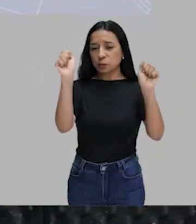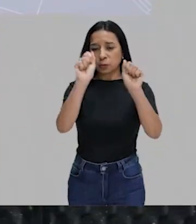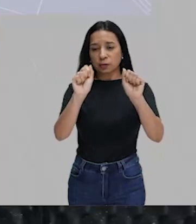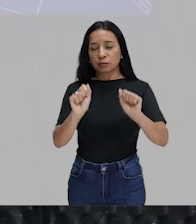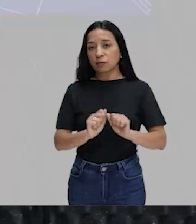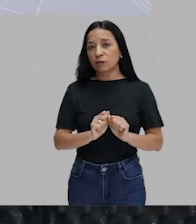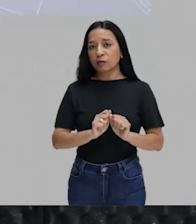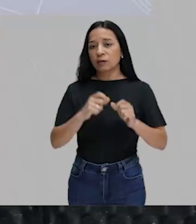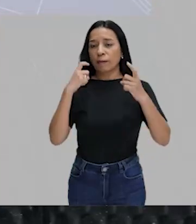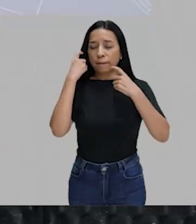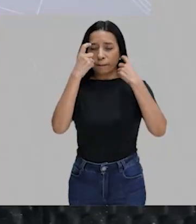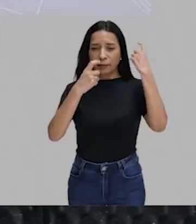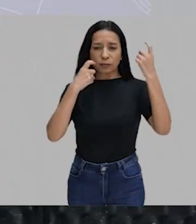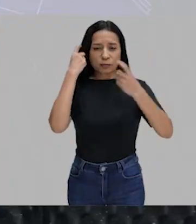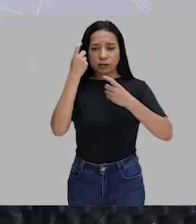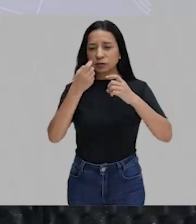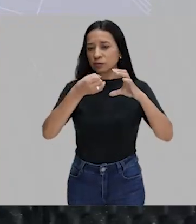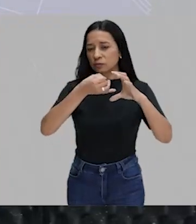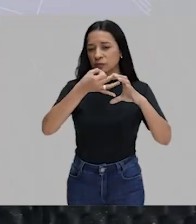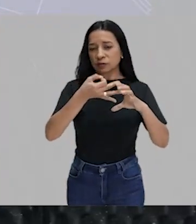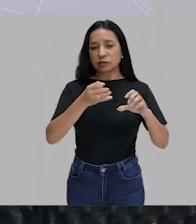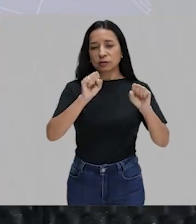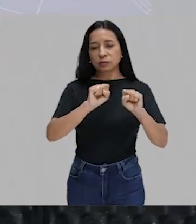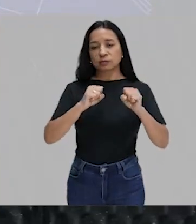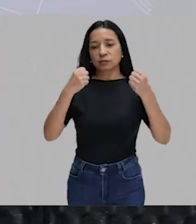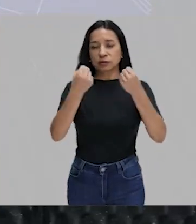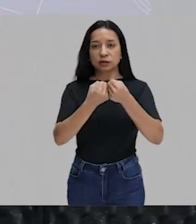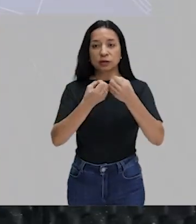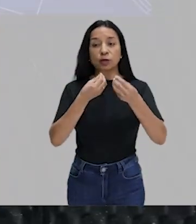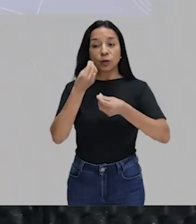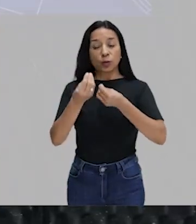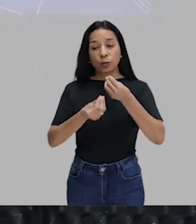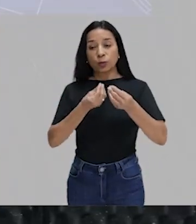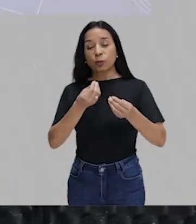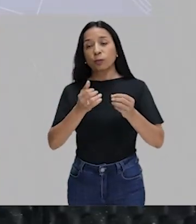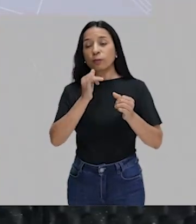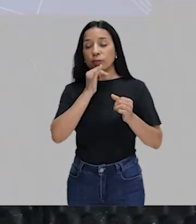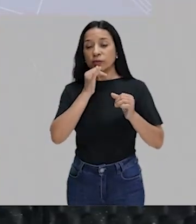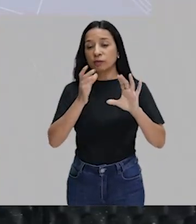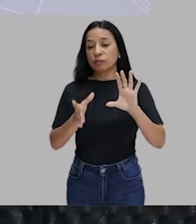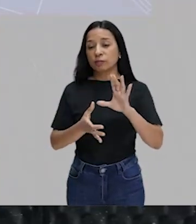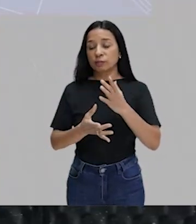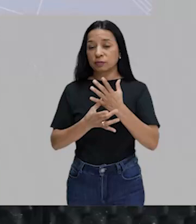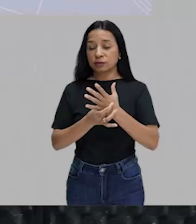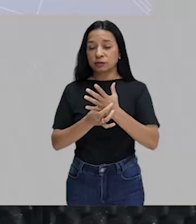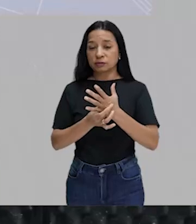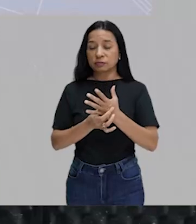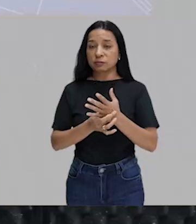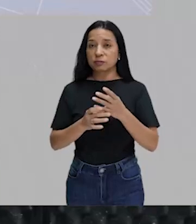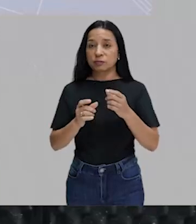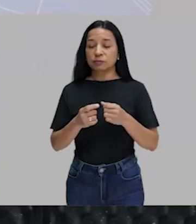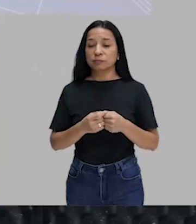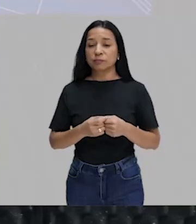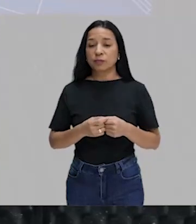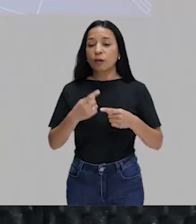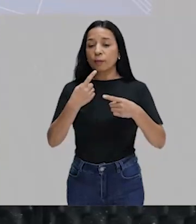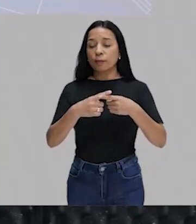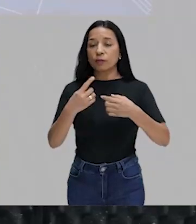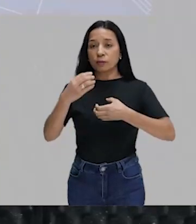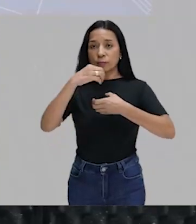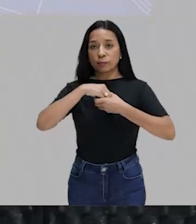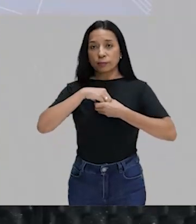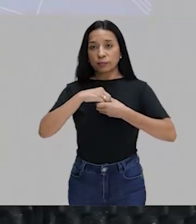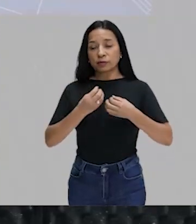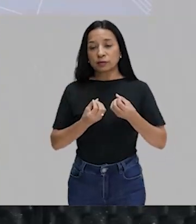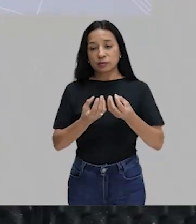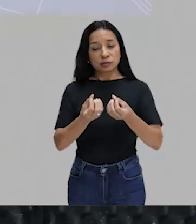de caracterizar a sociedade, como era o caso do realismo. Por que eu estou falando isso? Porque o parnasianismo acaba